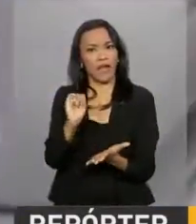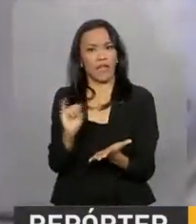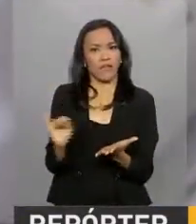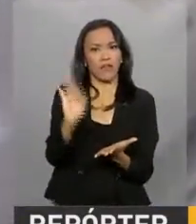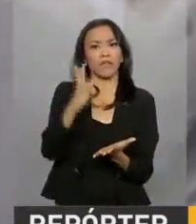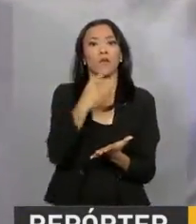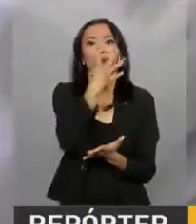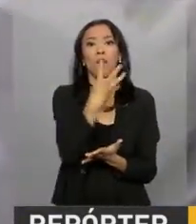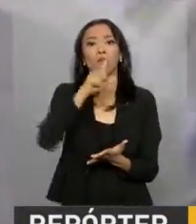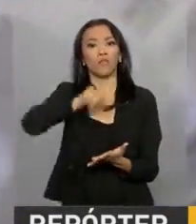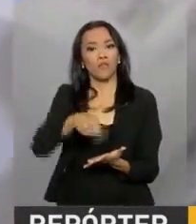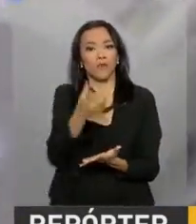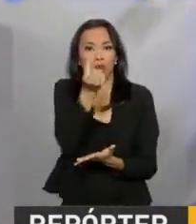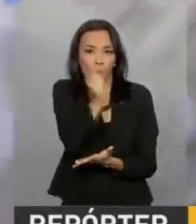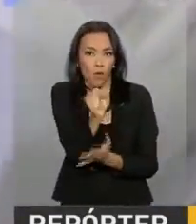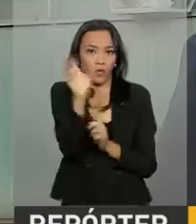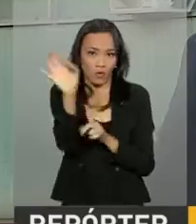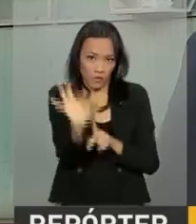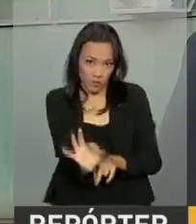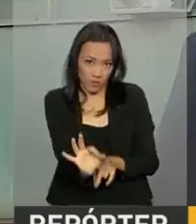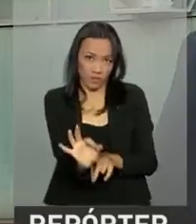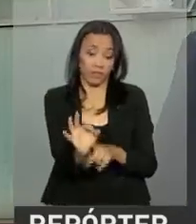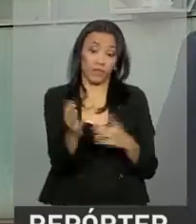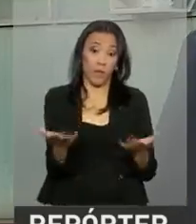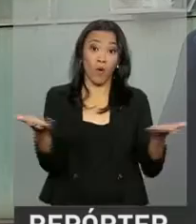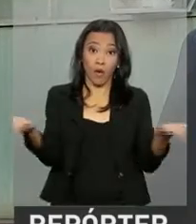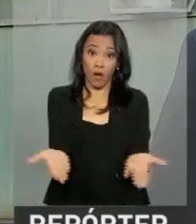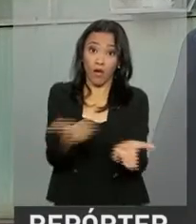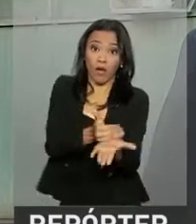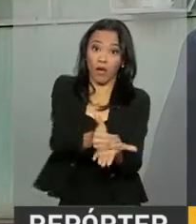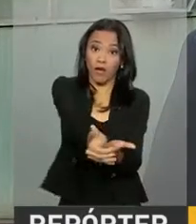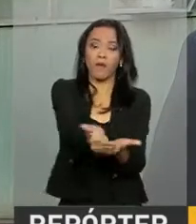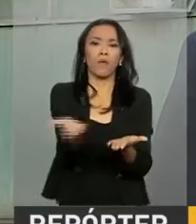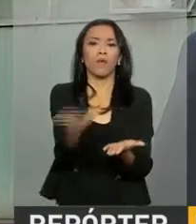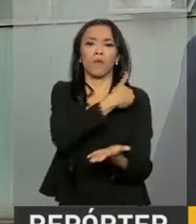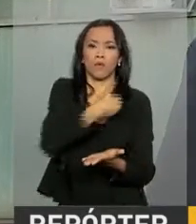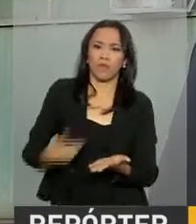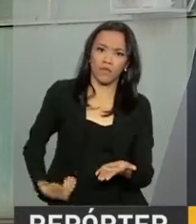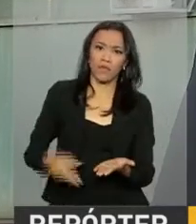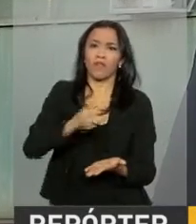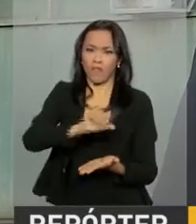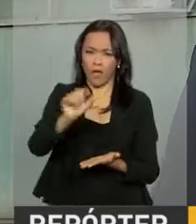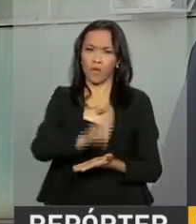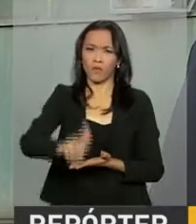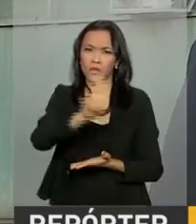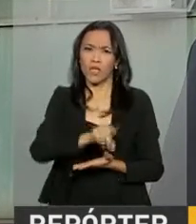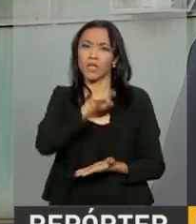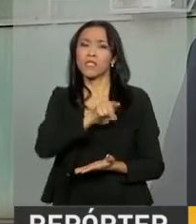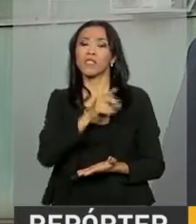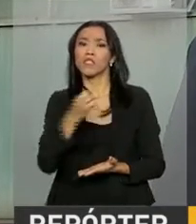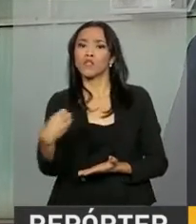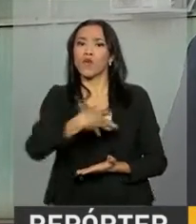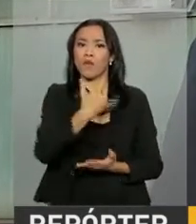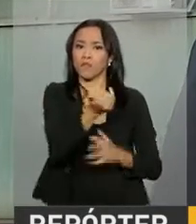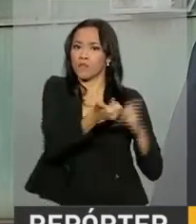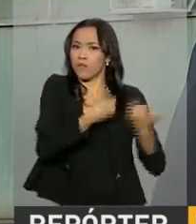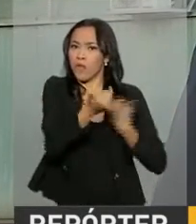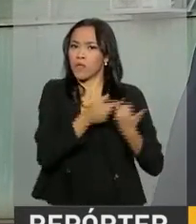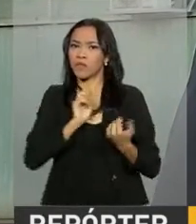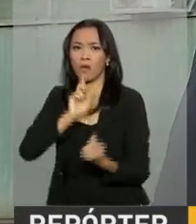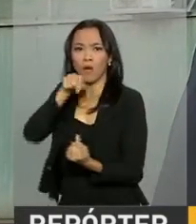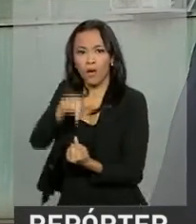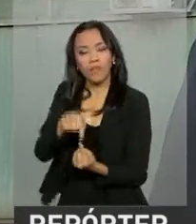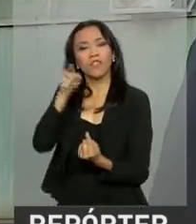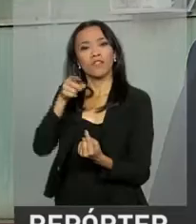em 4,8%. A partir de agora, o governo vai utilizar estes novos indicadores para finalizar a proposta